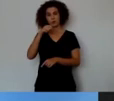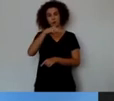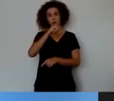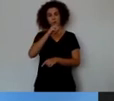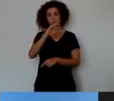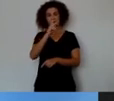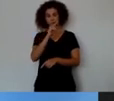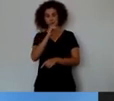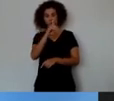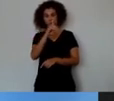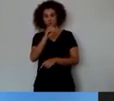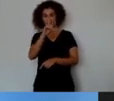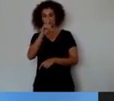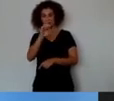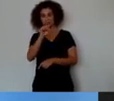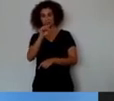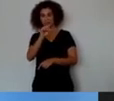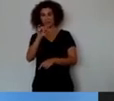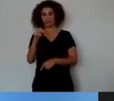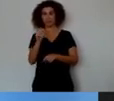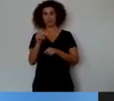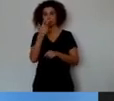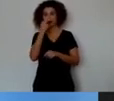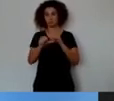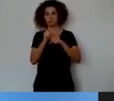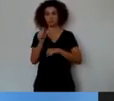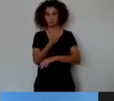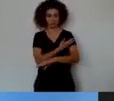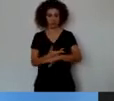mais aceitáveis, né, para as pessoas.